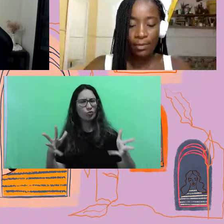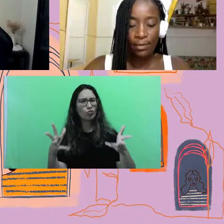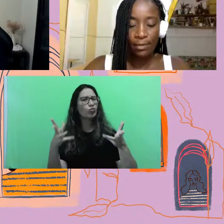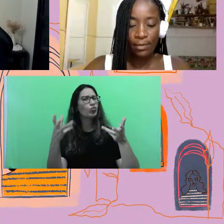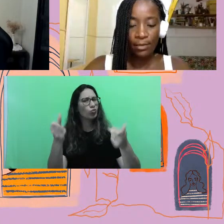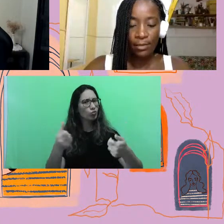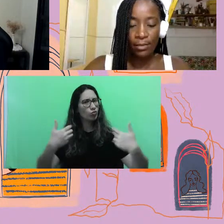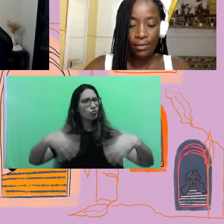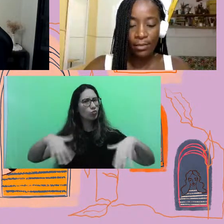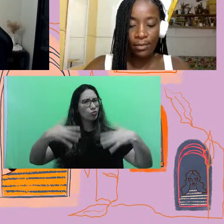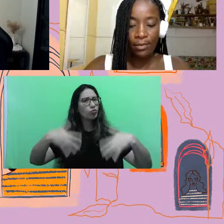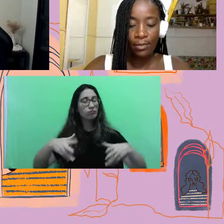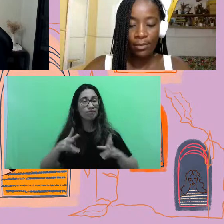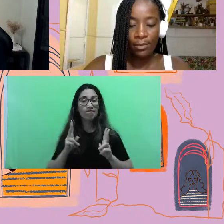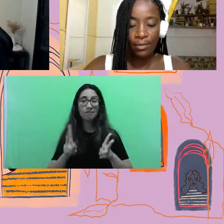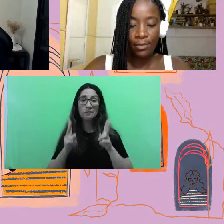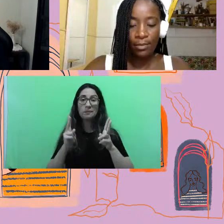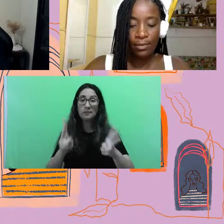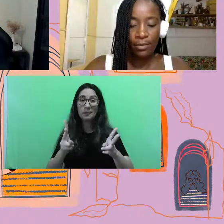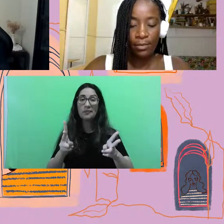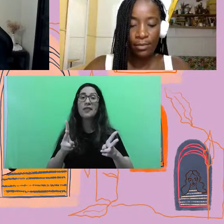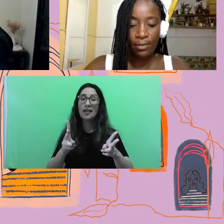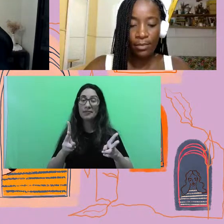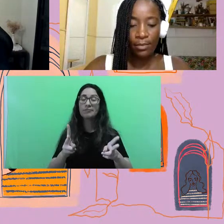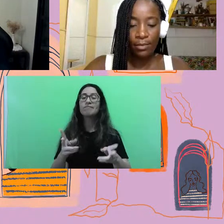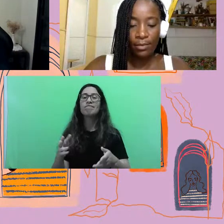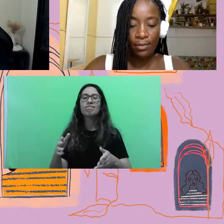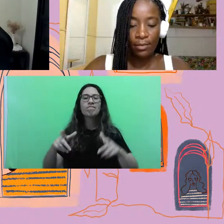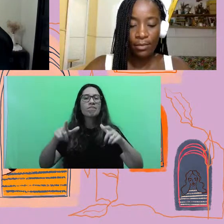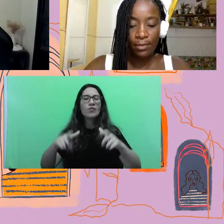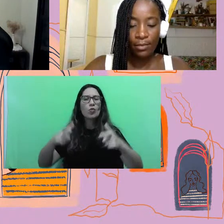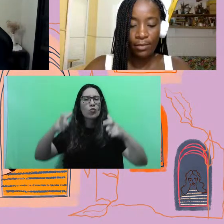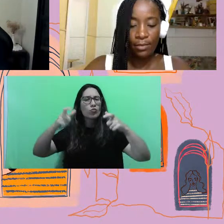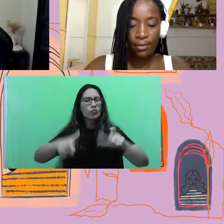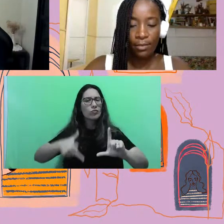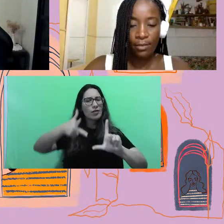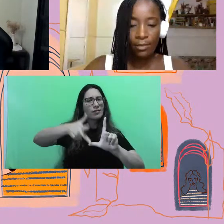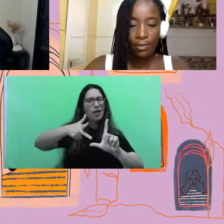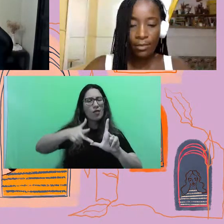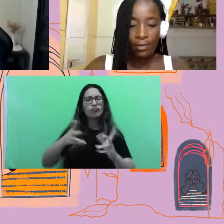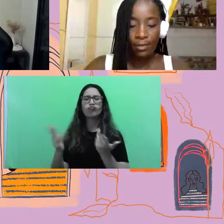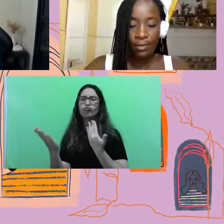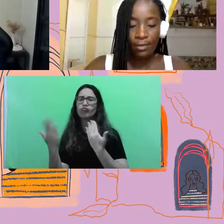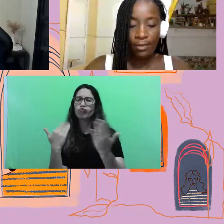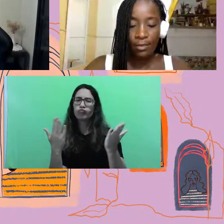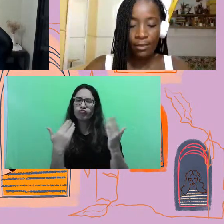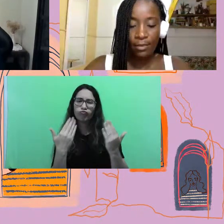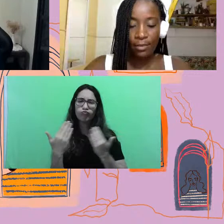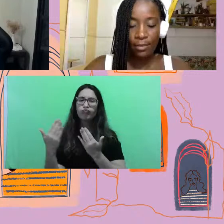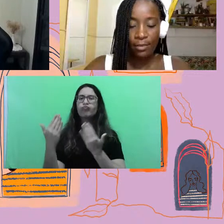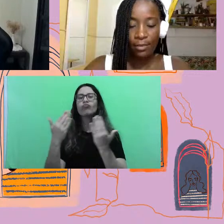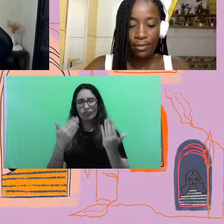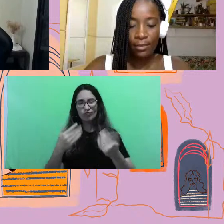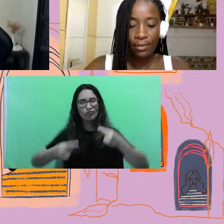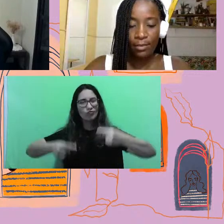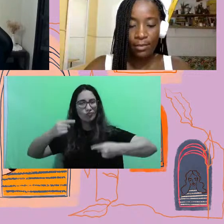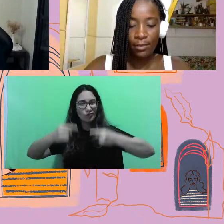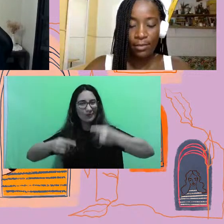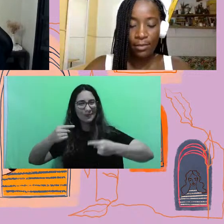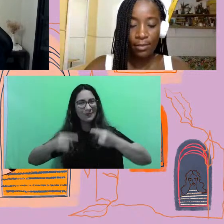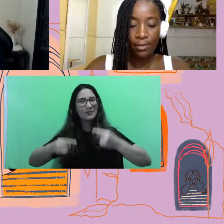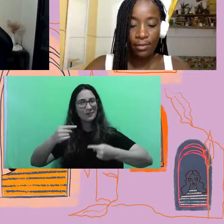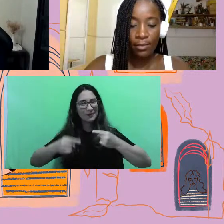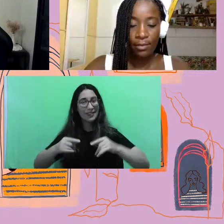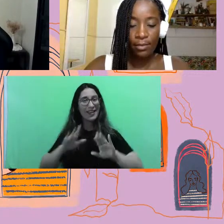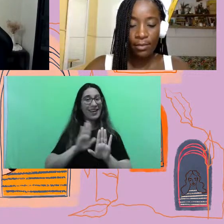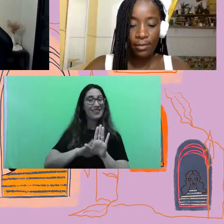aí, e é sempre um espaço de troca muito bom. É muito bom ficar aqui também, né, ficar esse período aqui que eu fiquei por